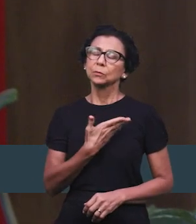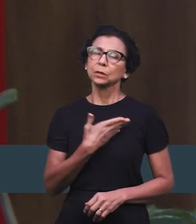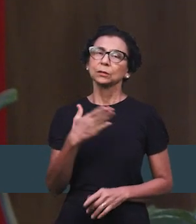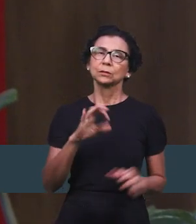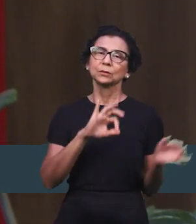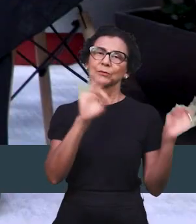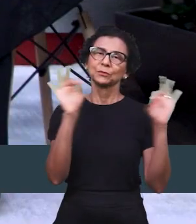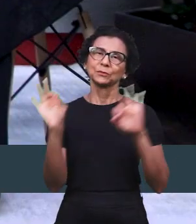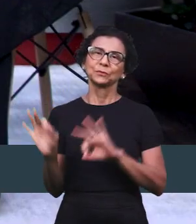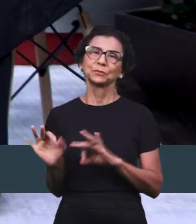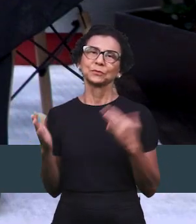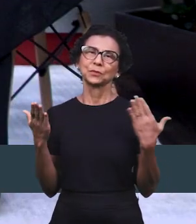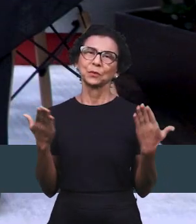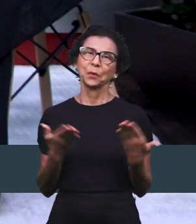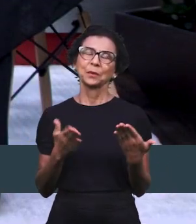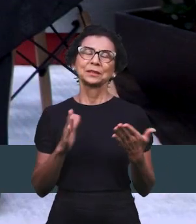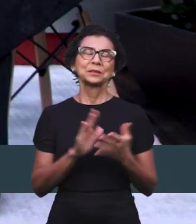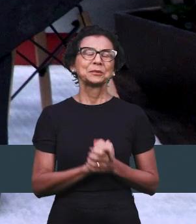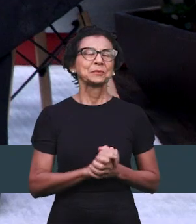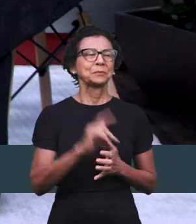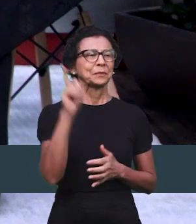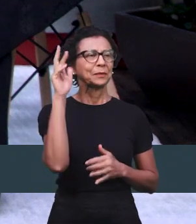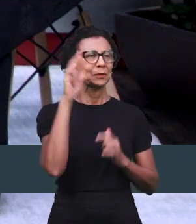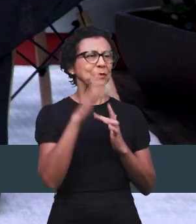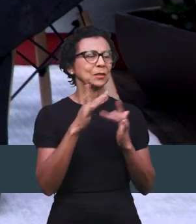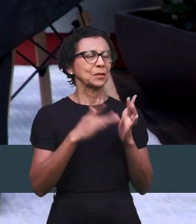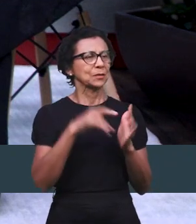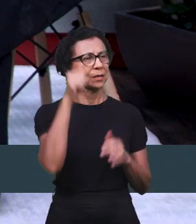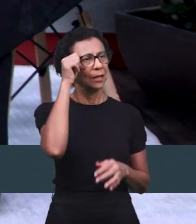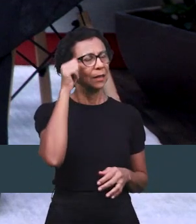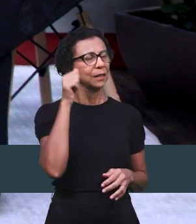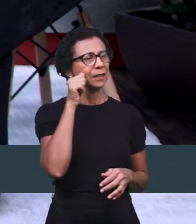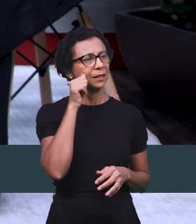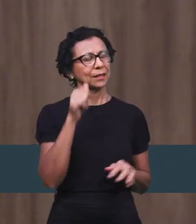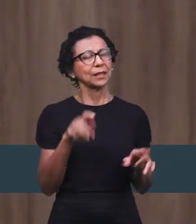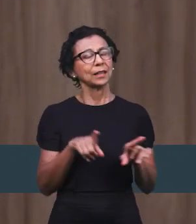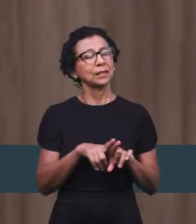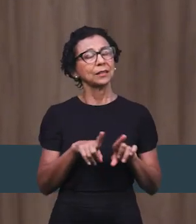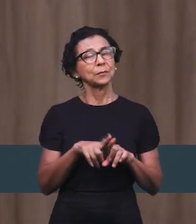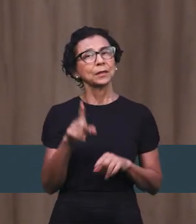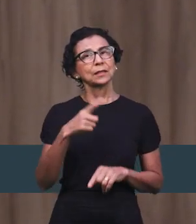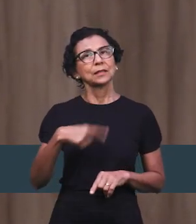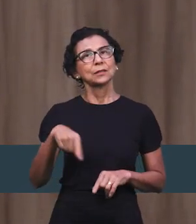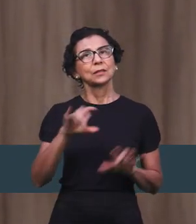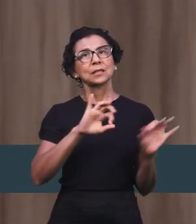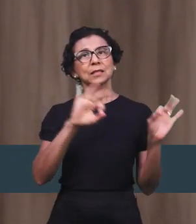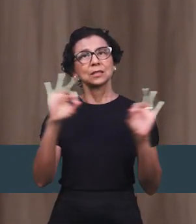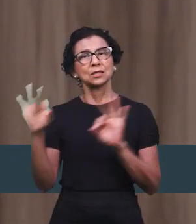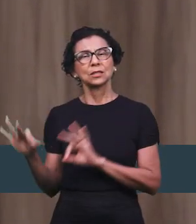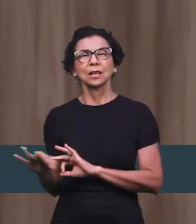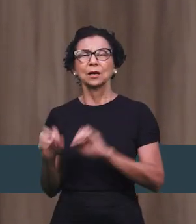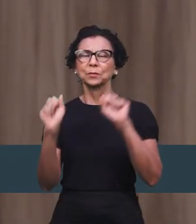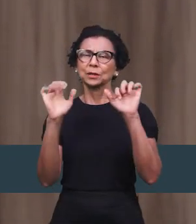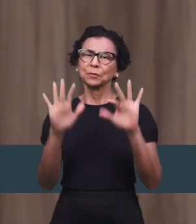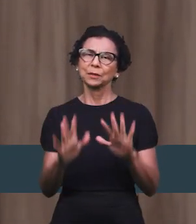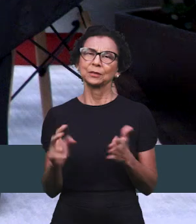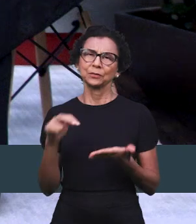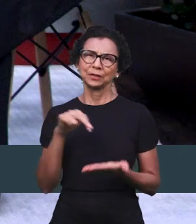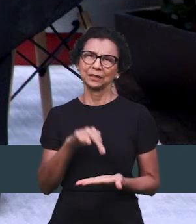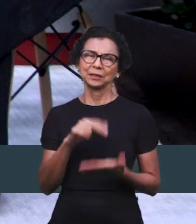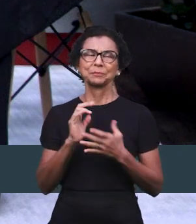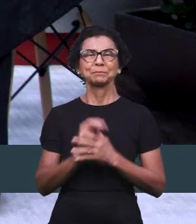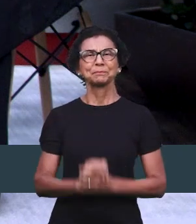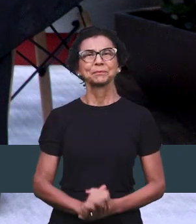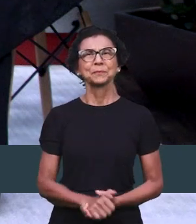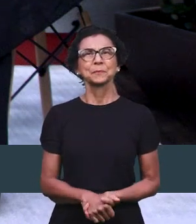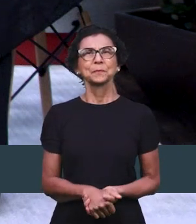assistindo hoje. A paz do Senhor Jesus, irmã Andréia. E a paz do Senhor Jesus a todos que estão nos assistindo. É sempre uma bênção estar aqui. E vamos